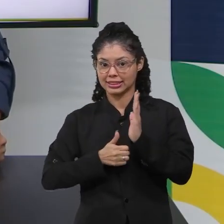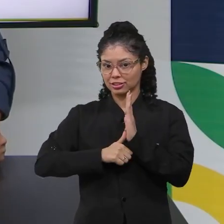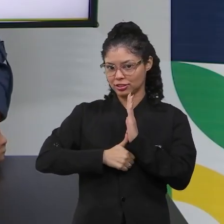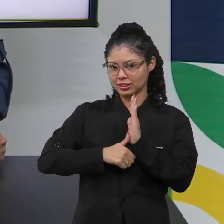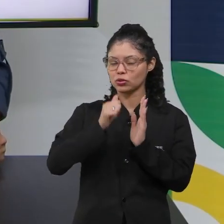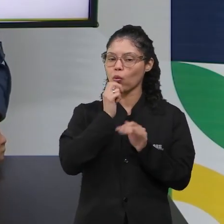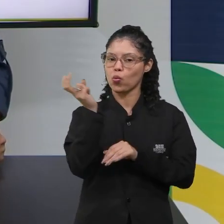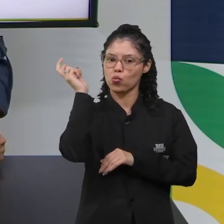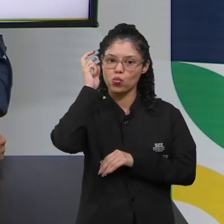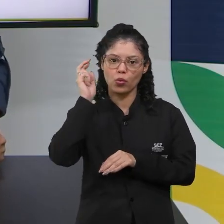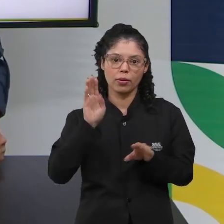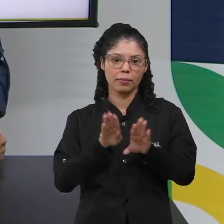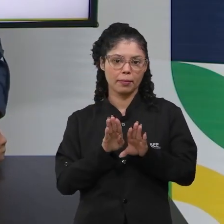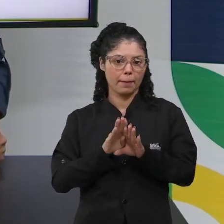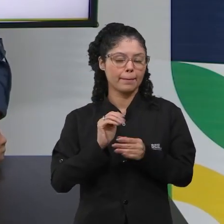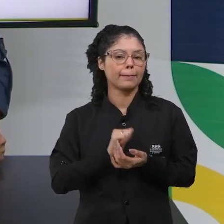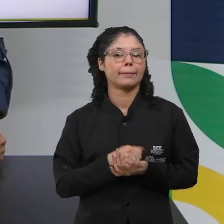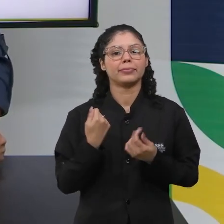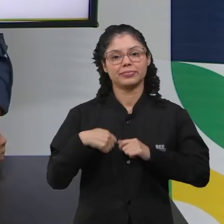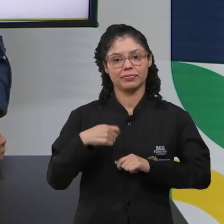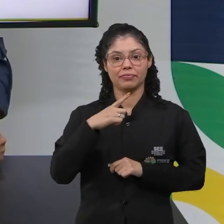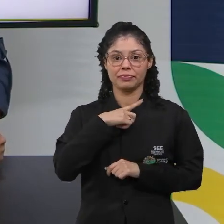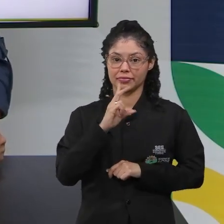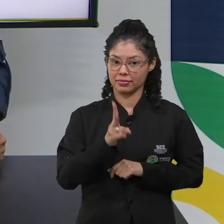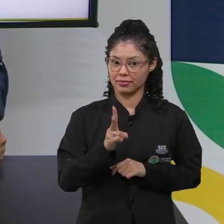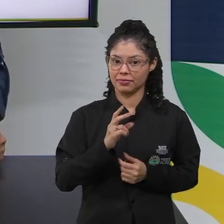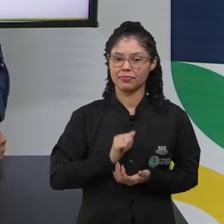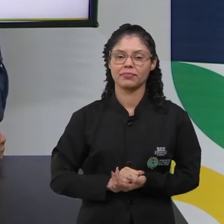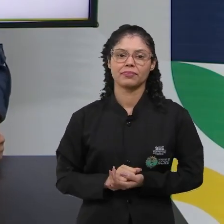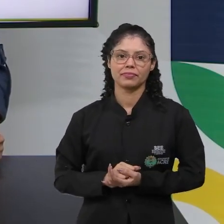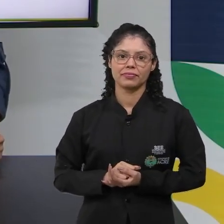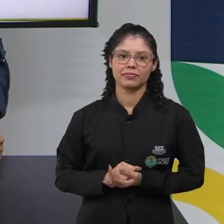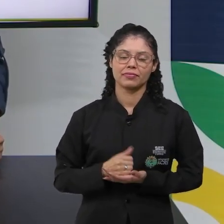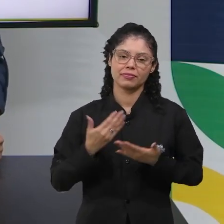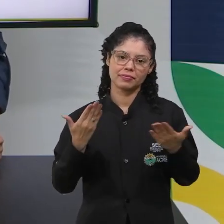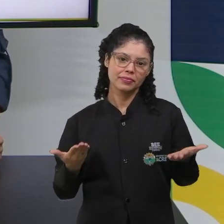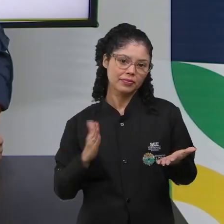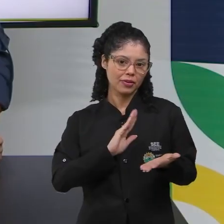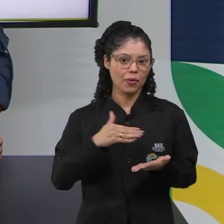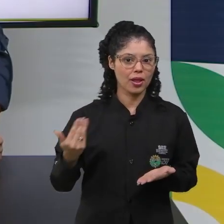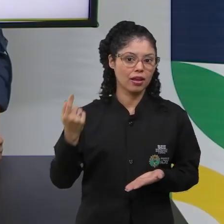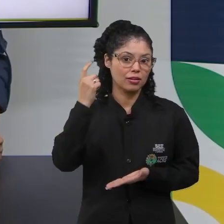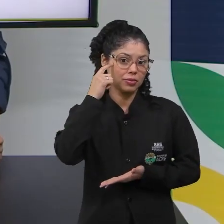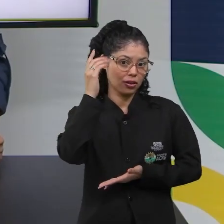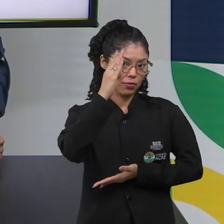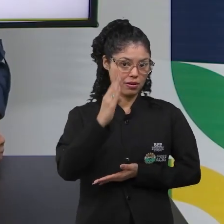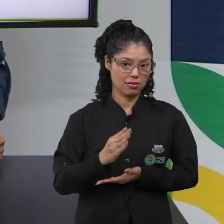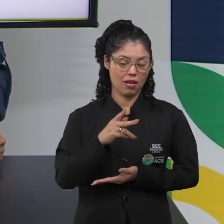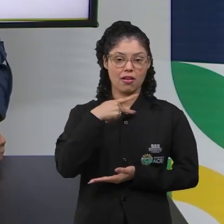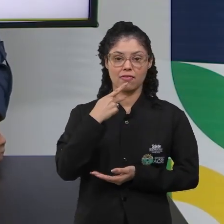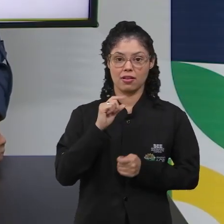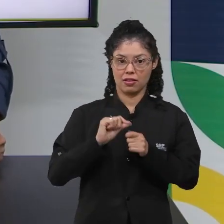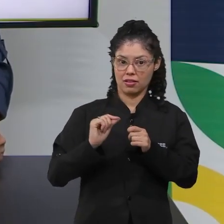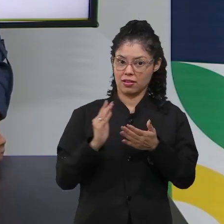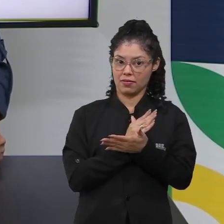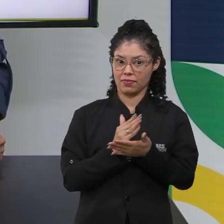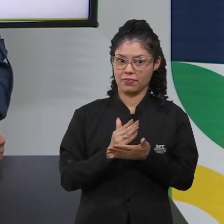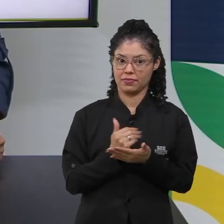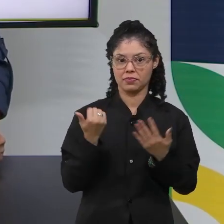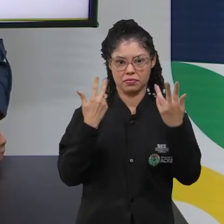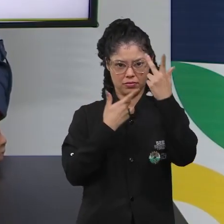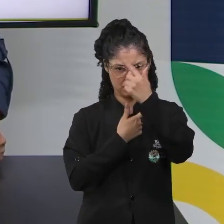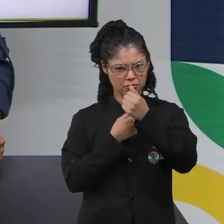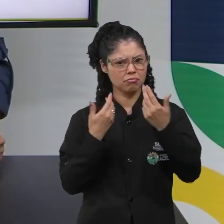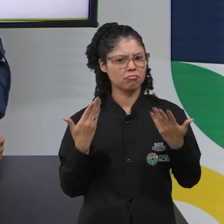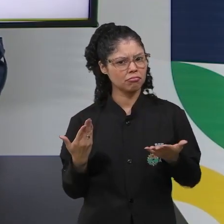identidade, cultura. Então, são esses acenos. E aí, falando em acenos, quando a gente pensa no Brasil, ele fez algum aceno